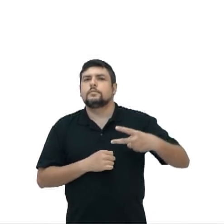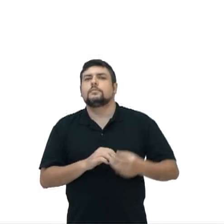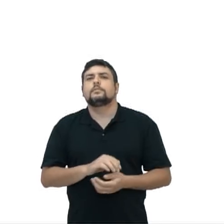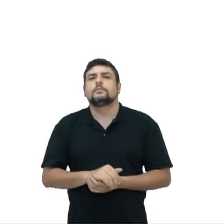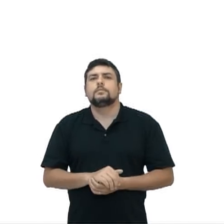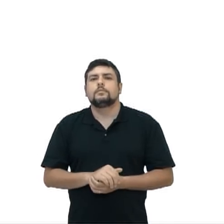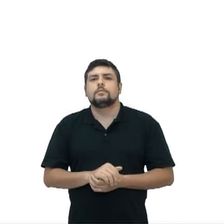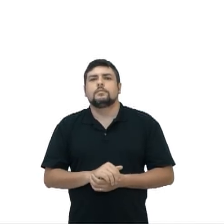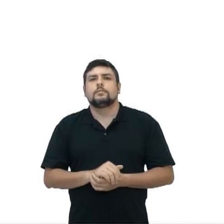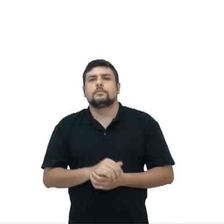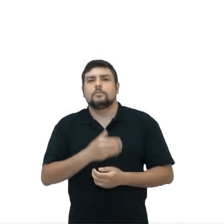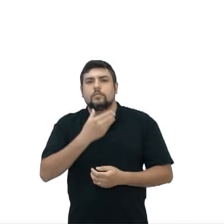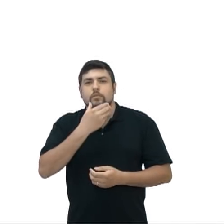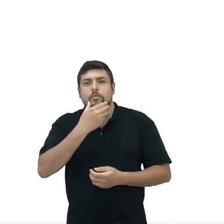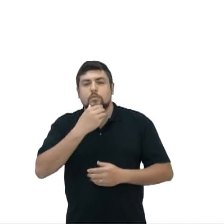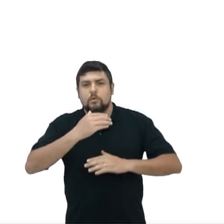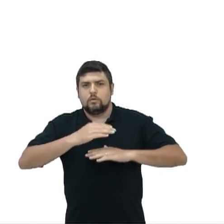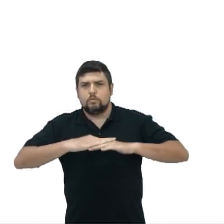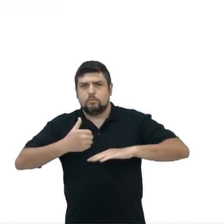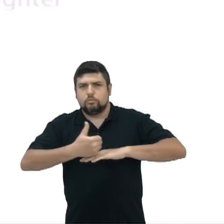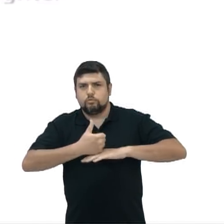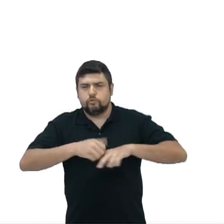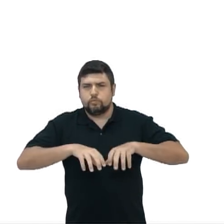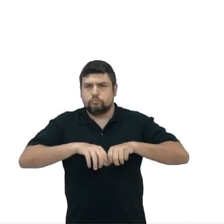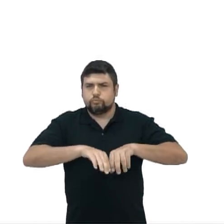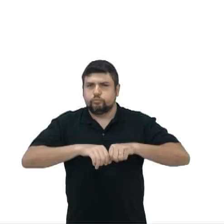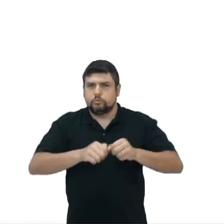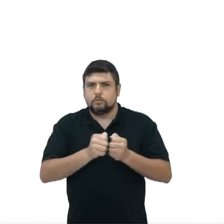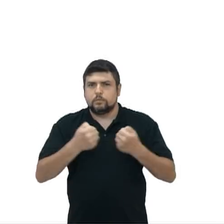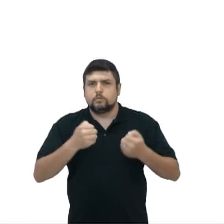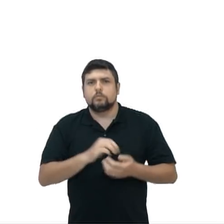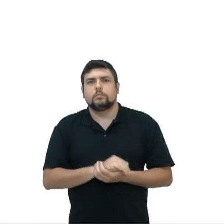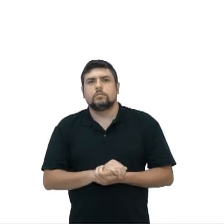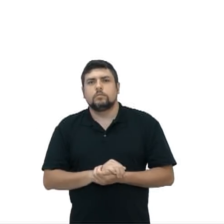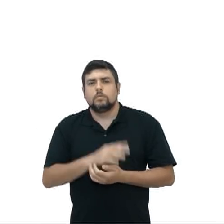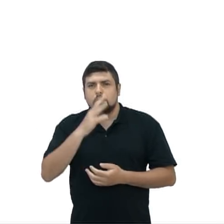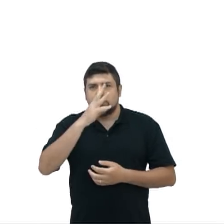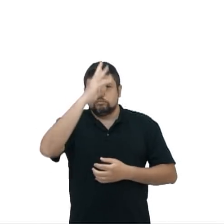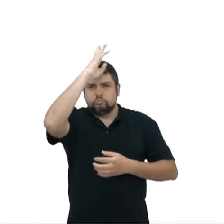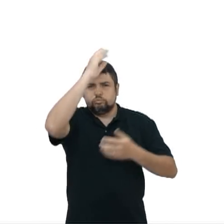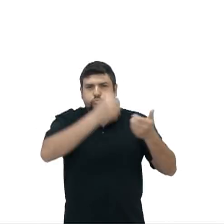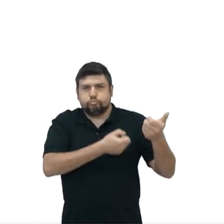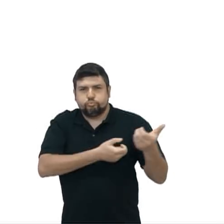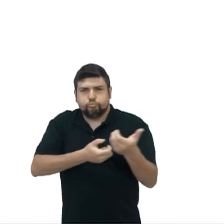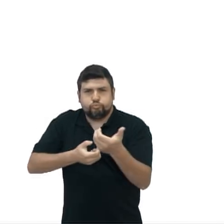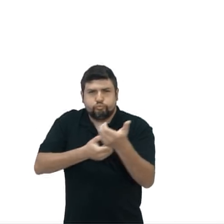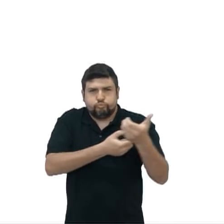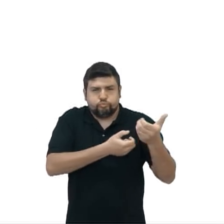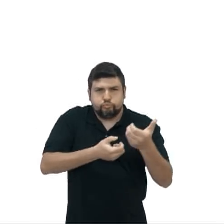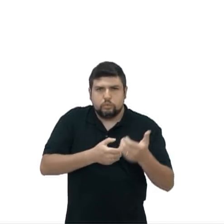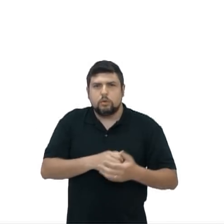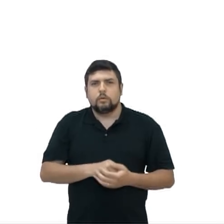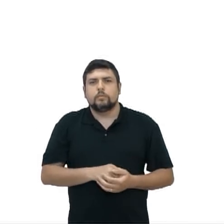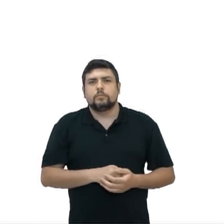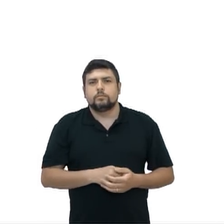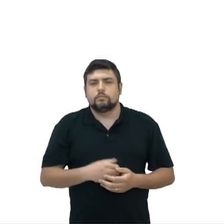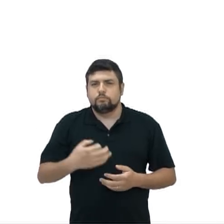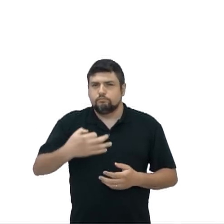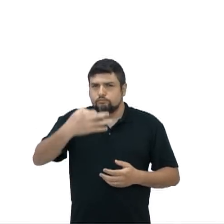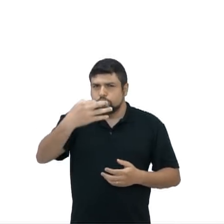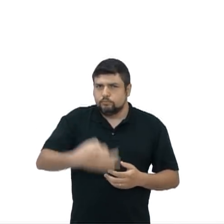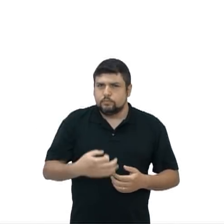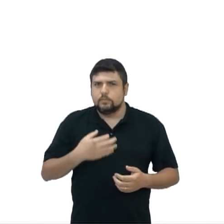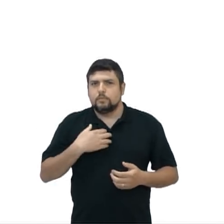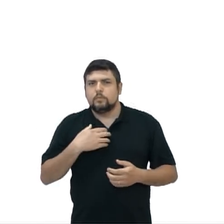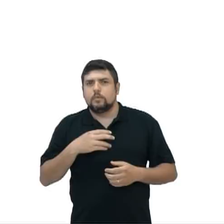o baker, very good. O bombeiro, quem é o bombeiro? Firefighter. Anotou certinho? Cuida que tem ali um